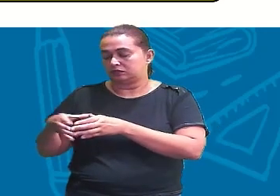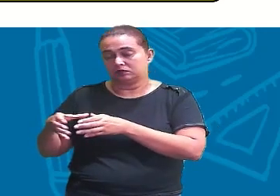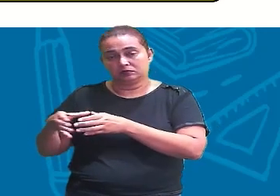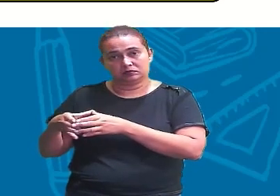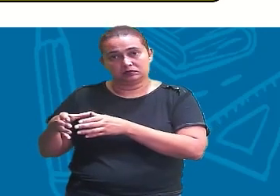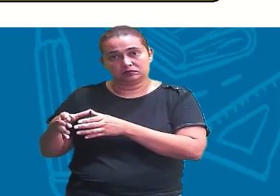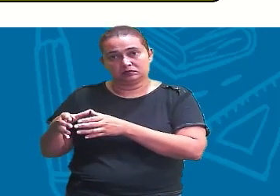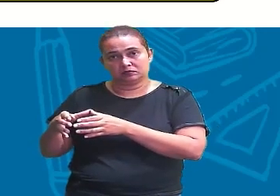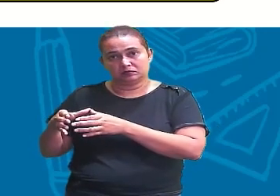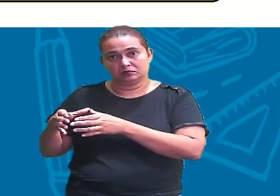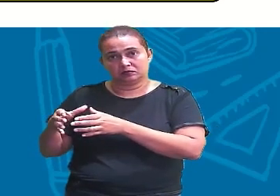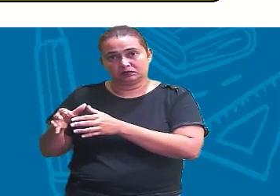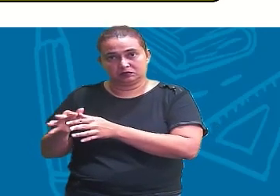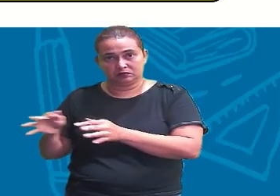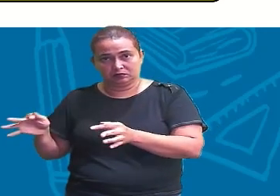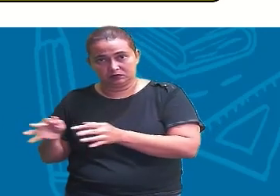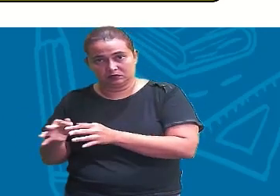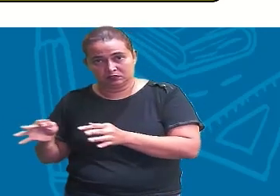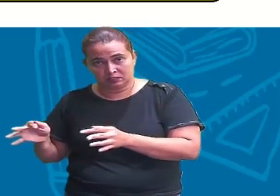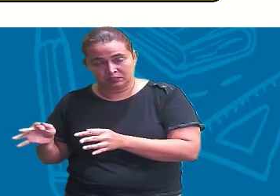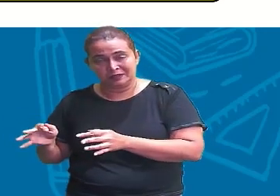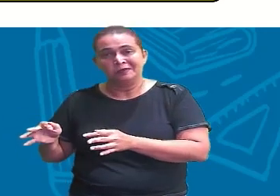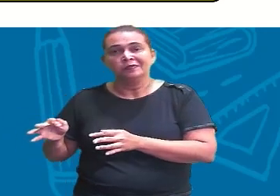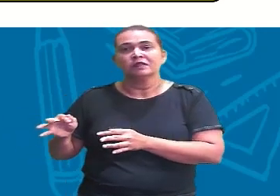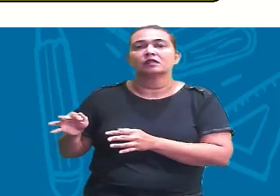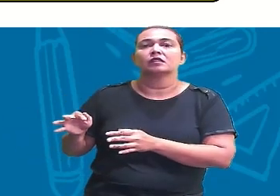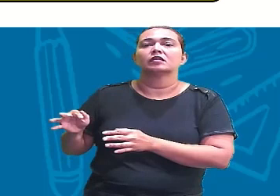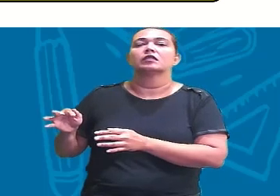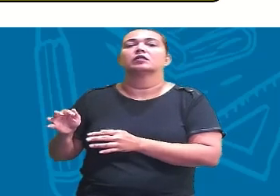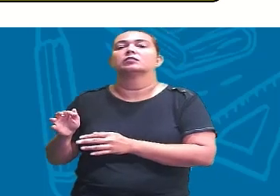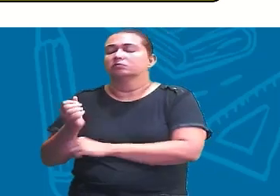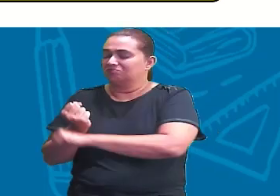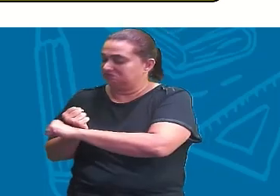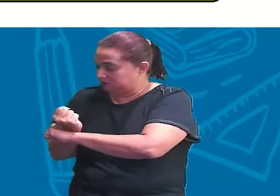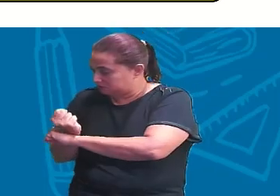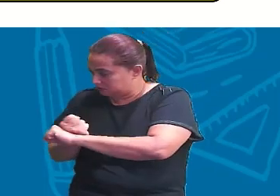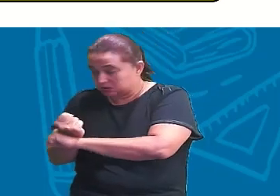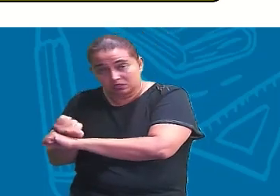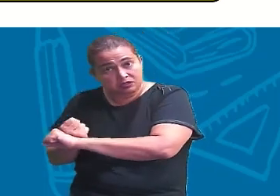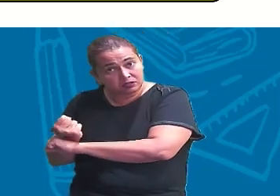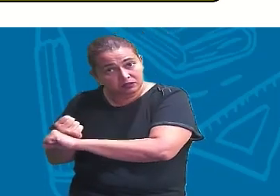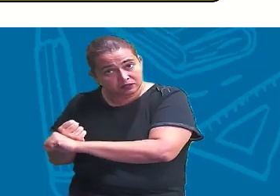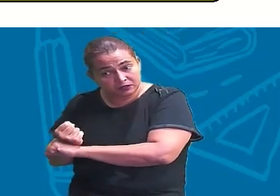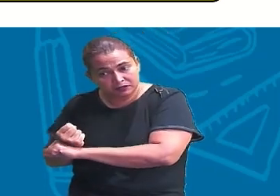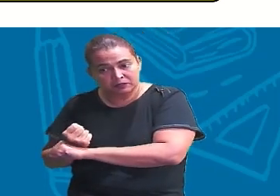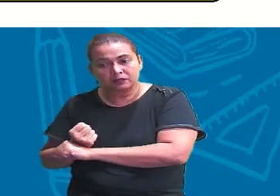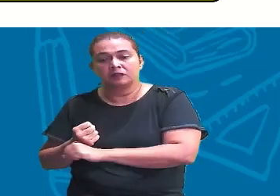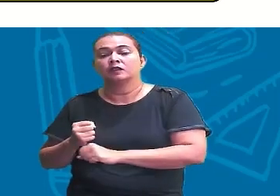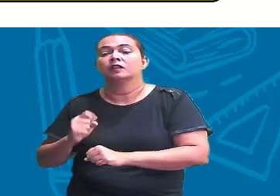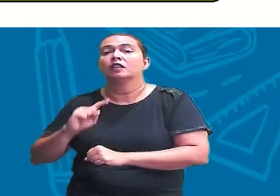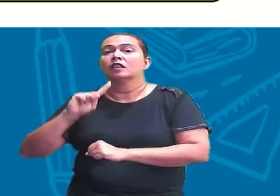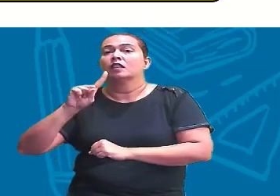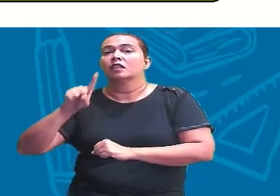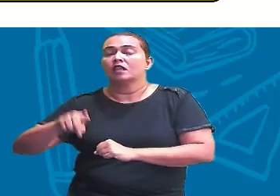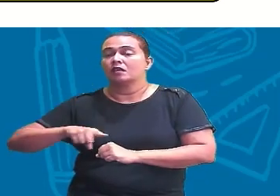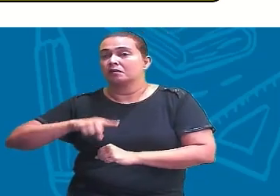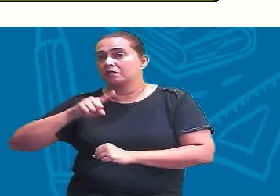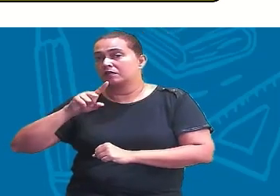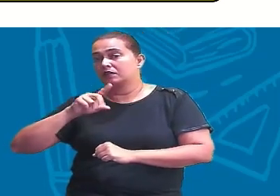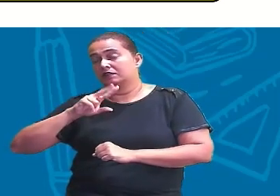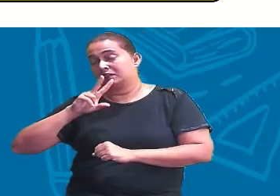crise econômica na França. Juntem essa crise com aquelas ideias de liberdade, igualdade